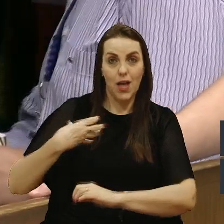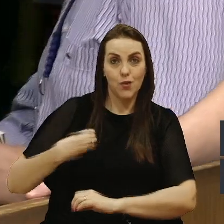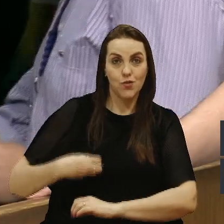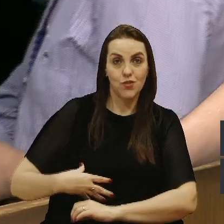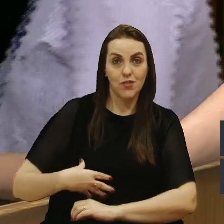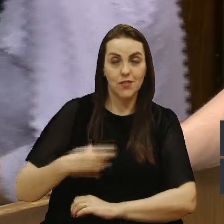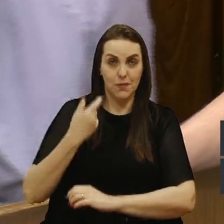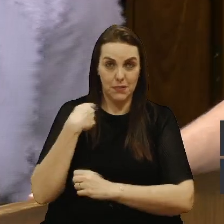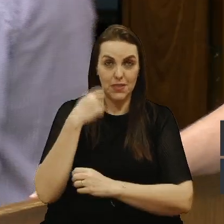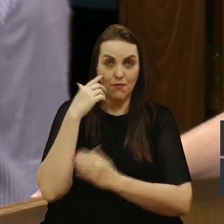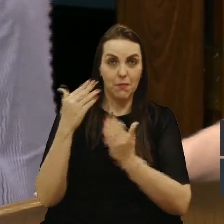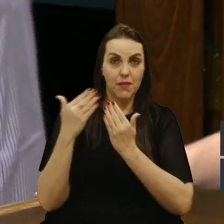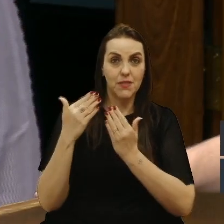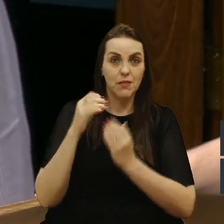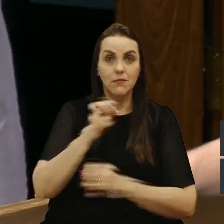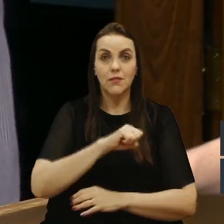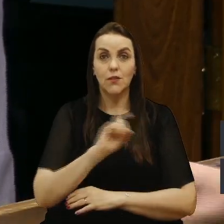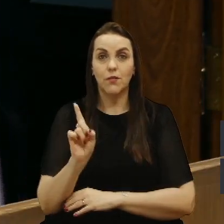não?